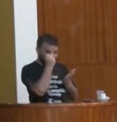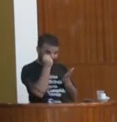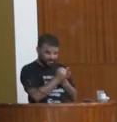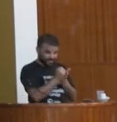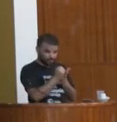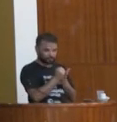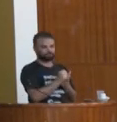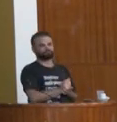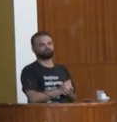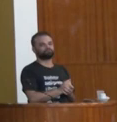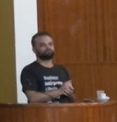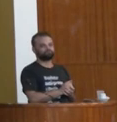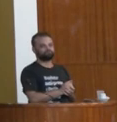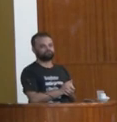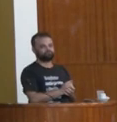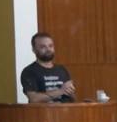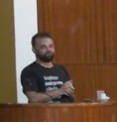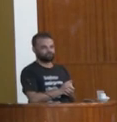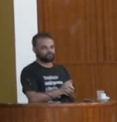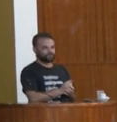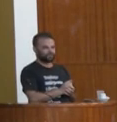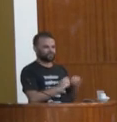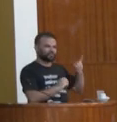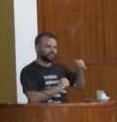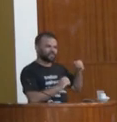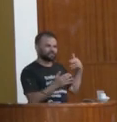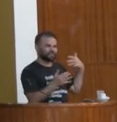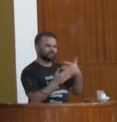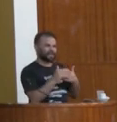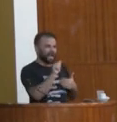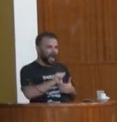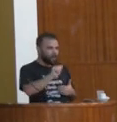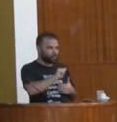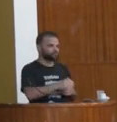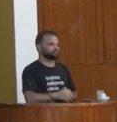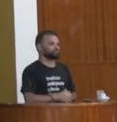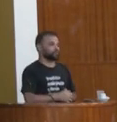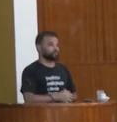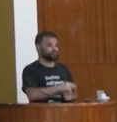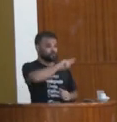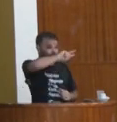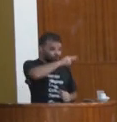essas ações fiscais, de janeiro a agosto,